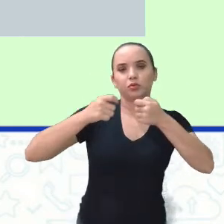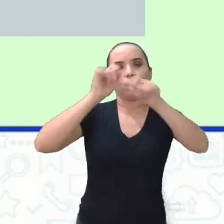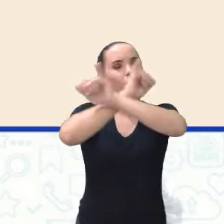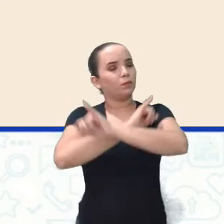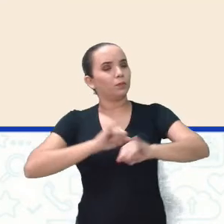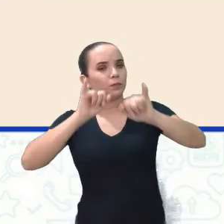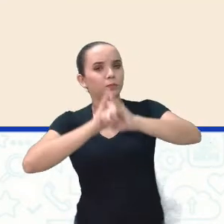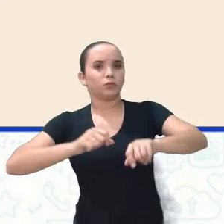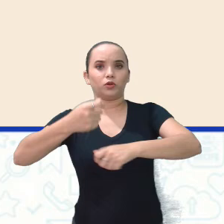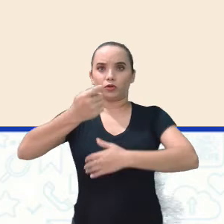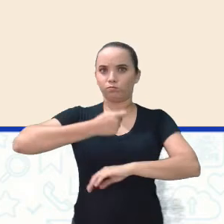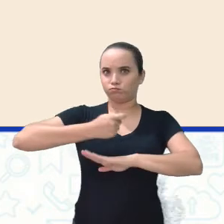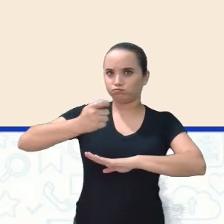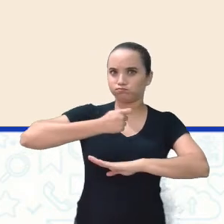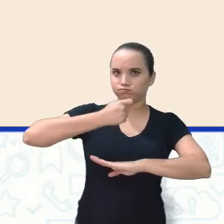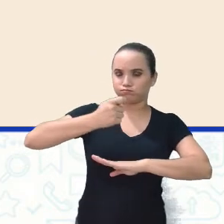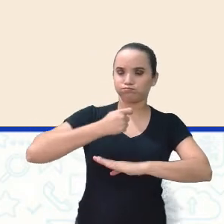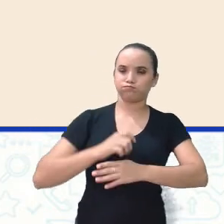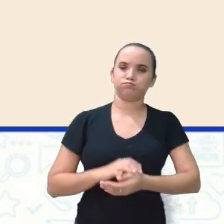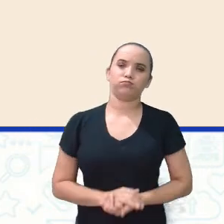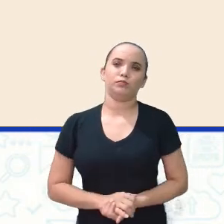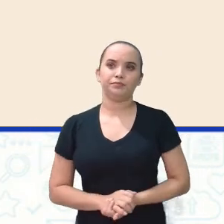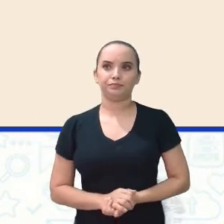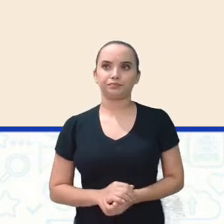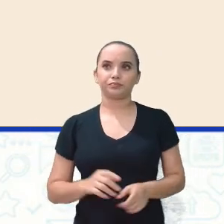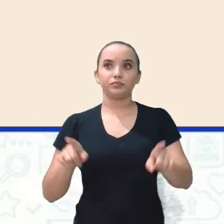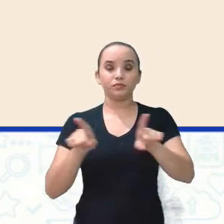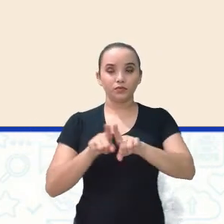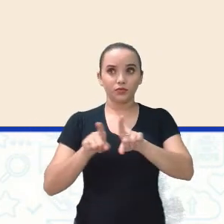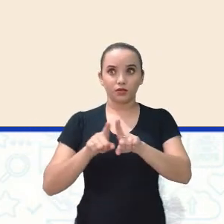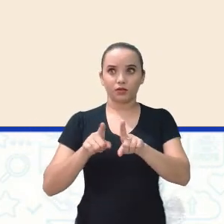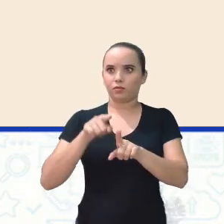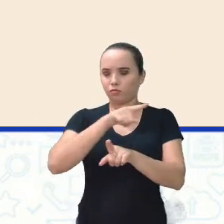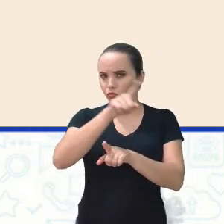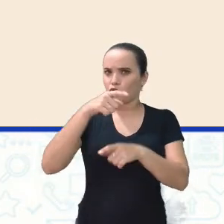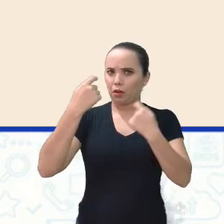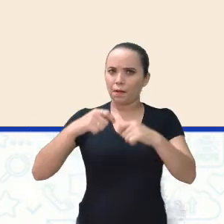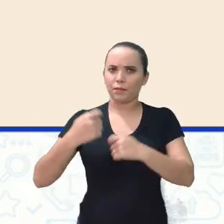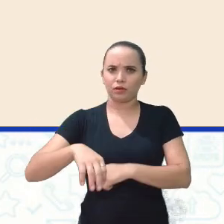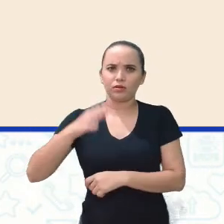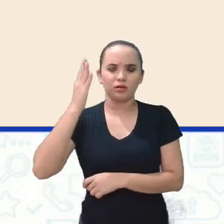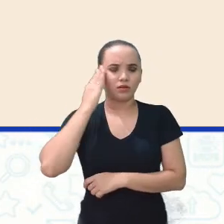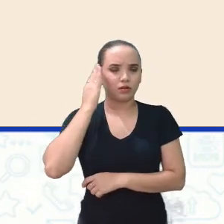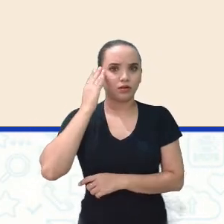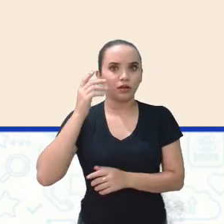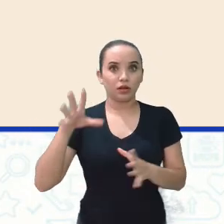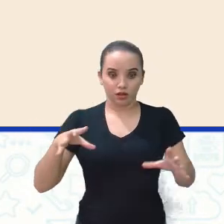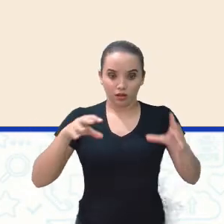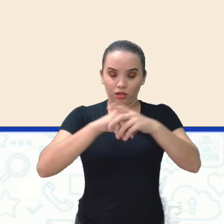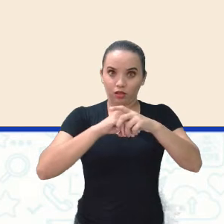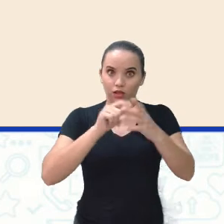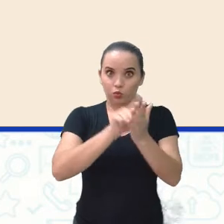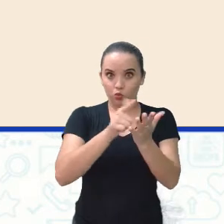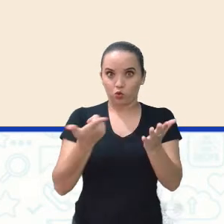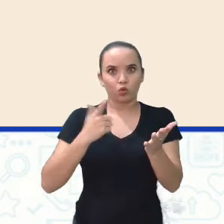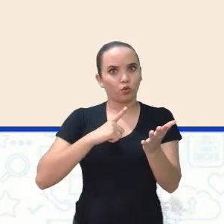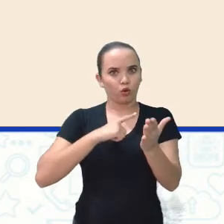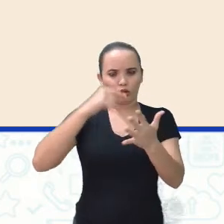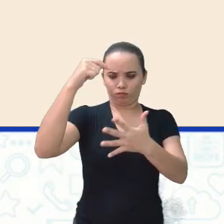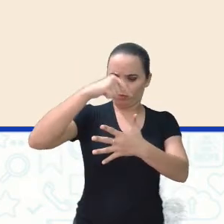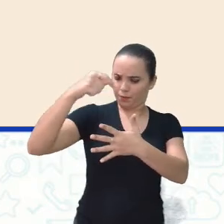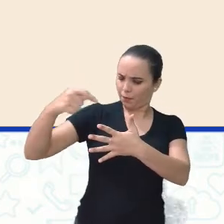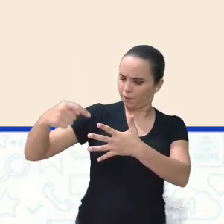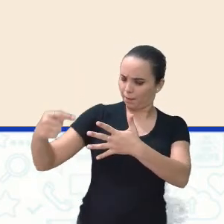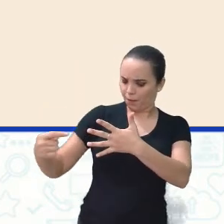entrevista, como já falei para vocês, considerando que há no jornal diversos textos. Qual é a importância